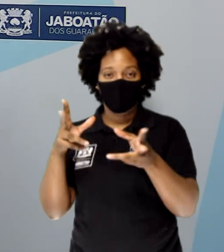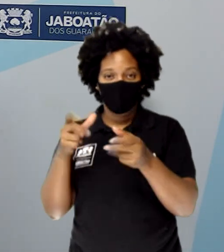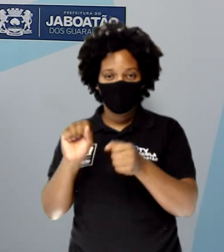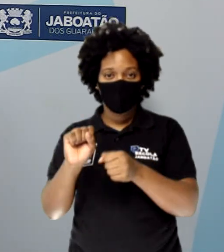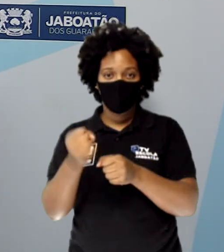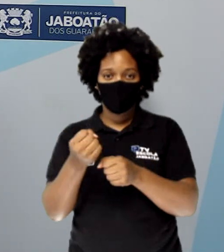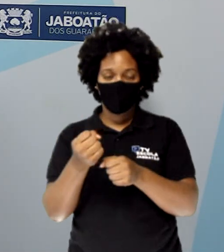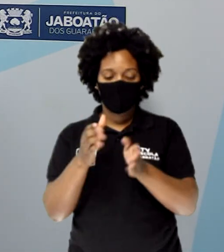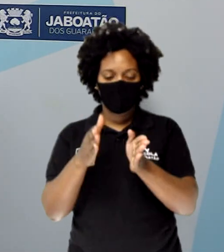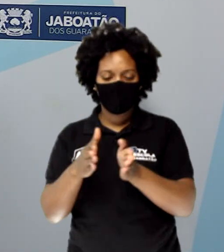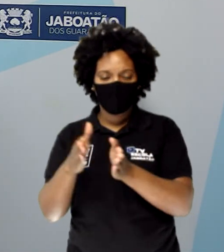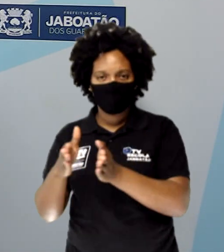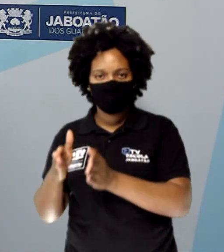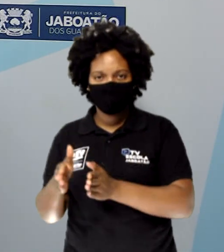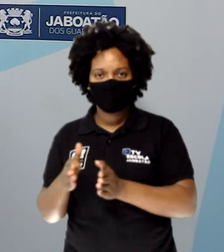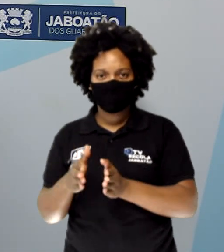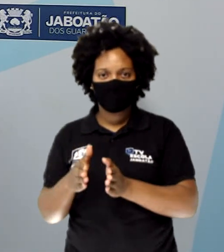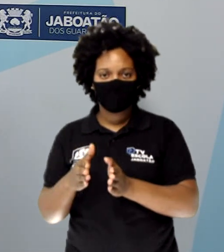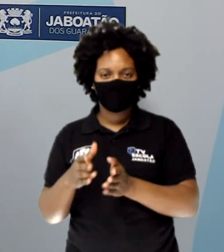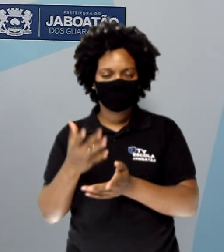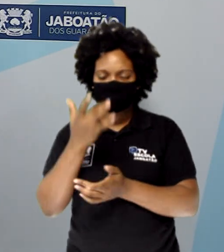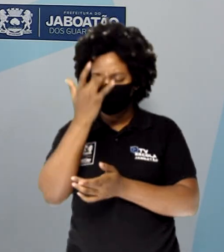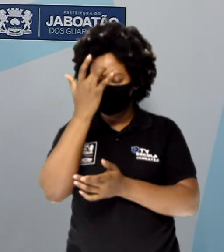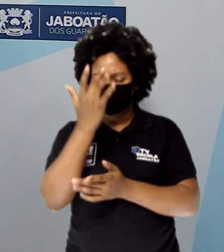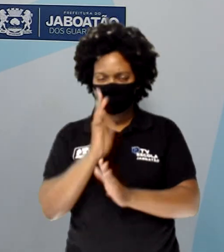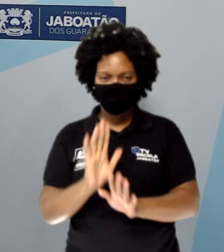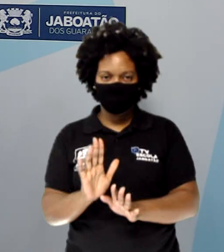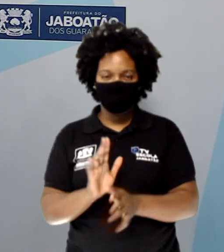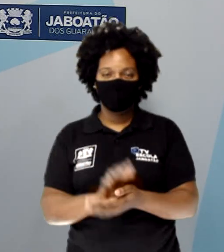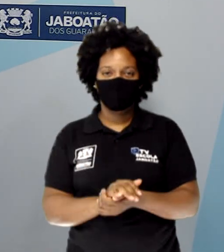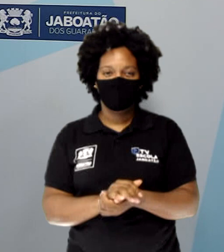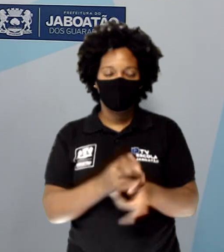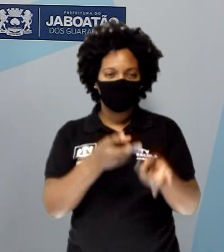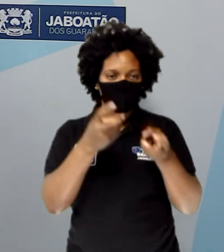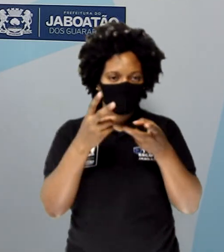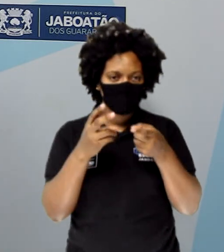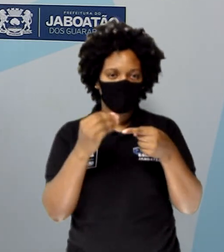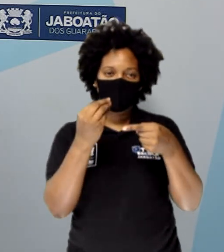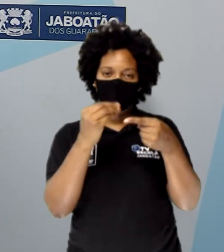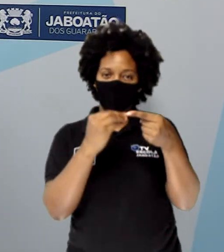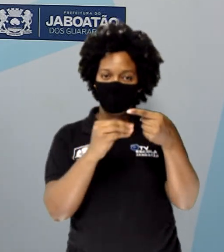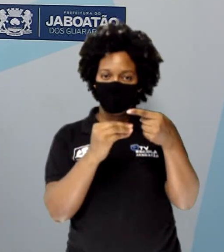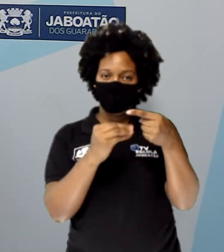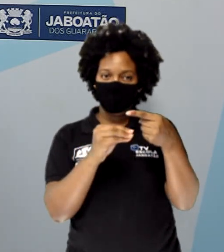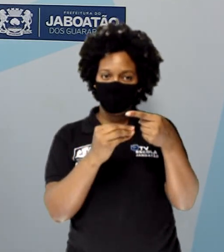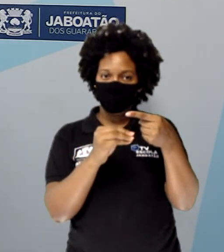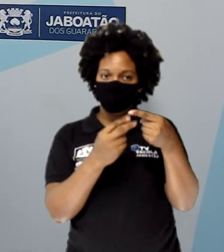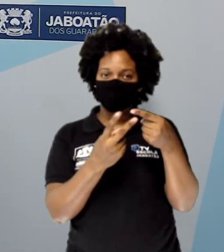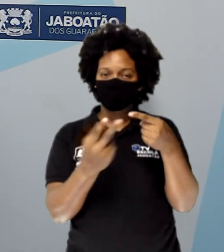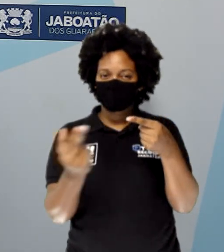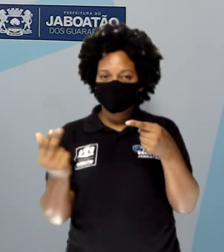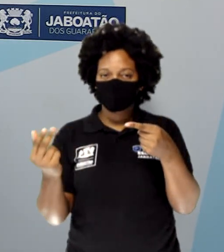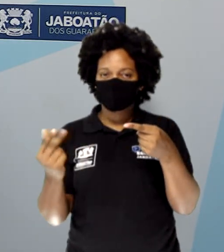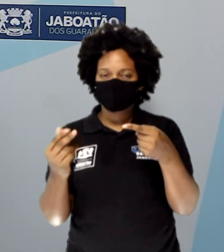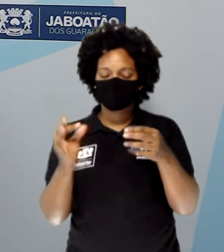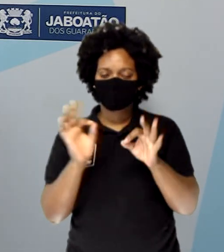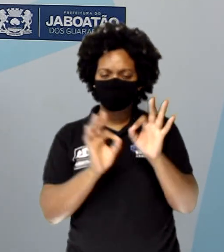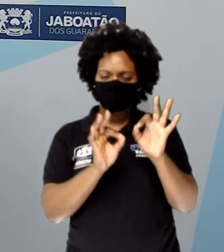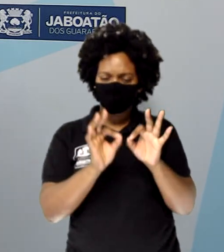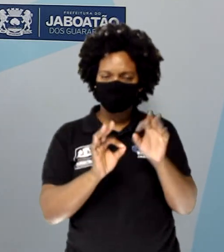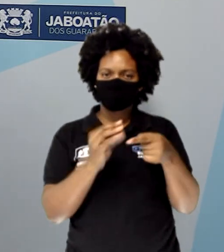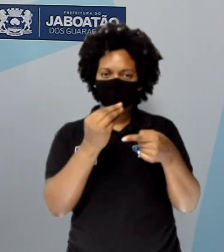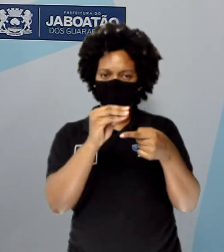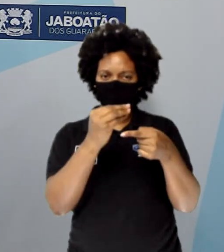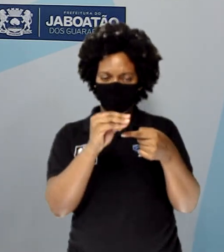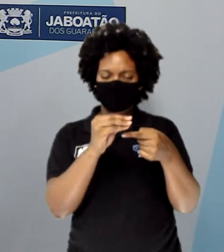que a pizza foi dividida. Então fica fácil de perceber, ó, que o denominador ficou o mesmo e a gente fez a operação com o numerador,